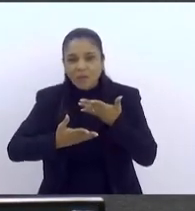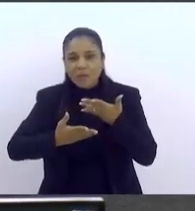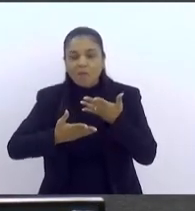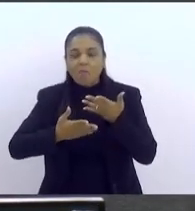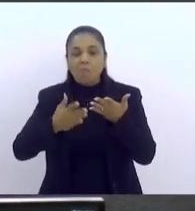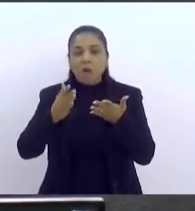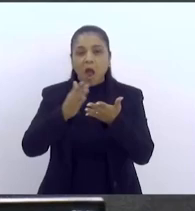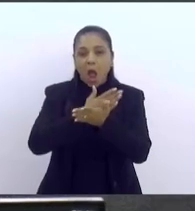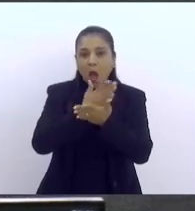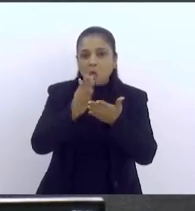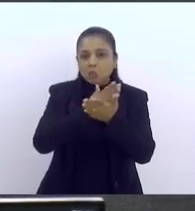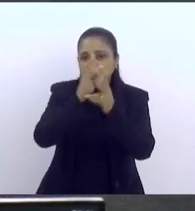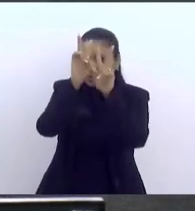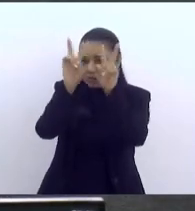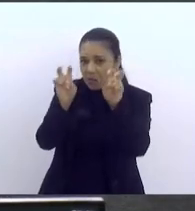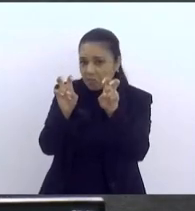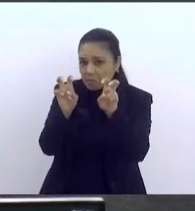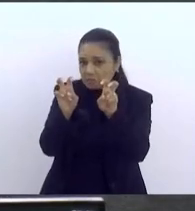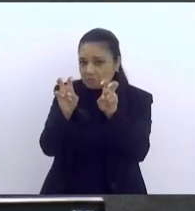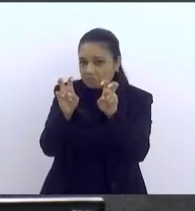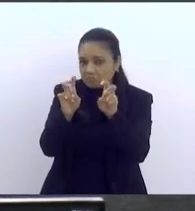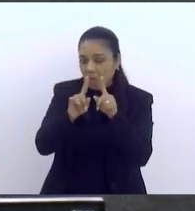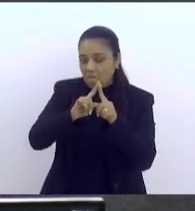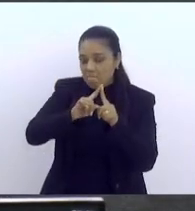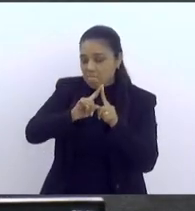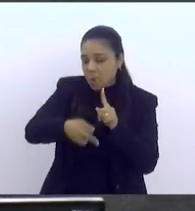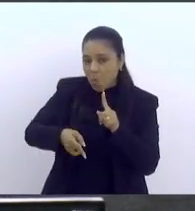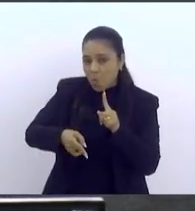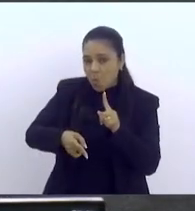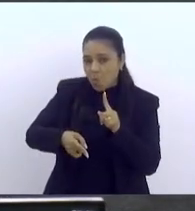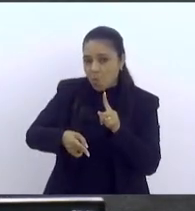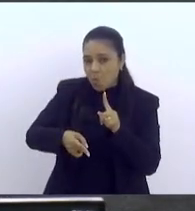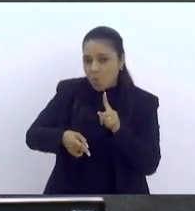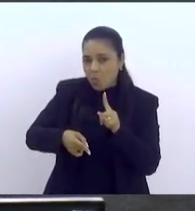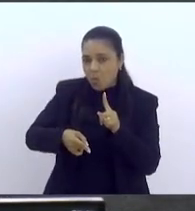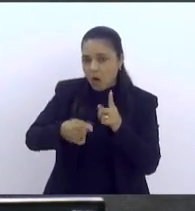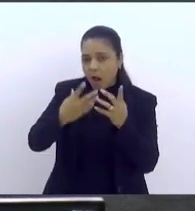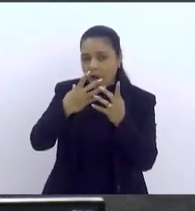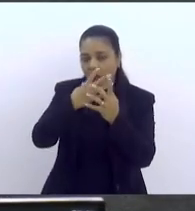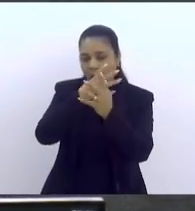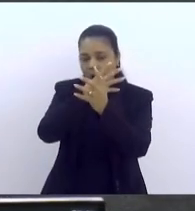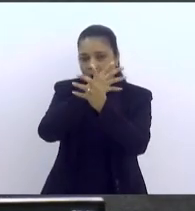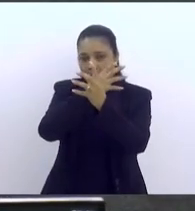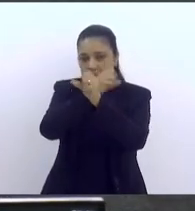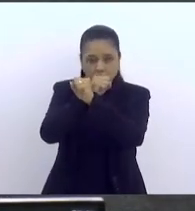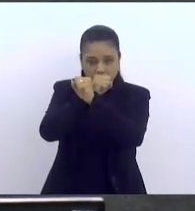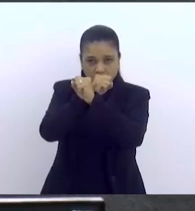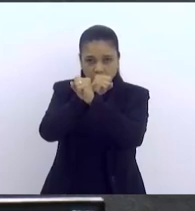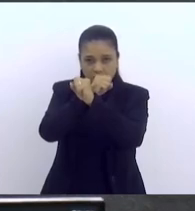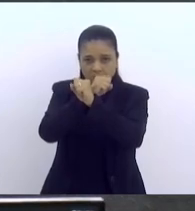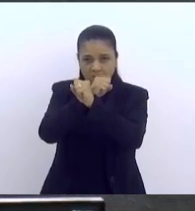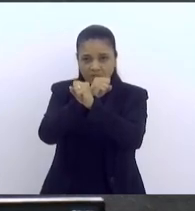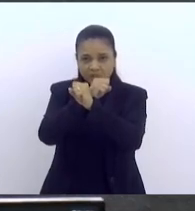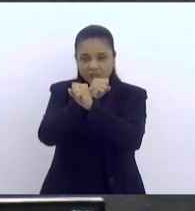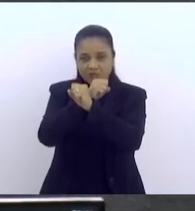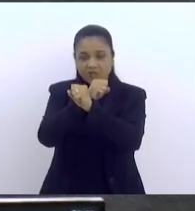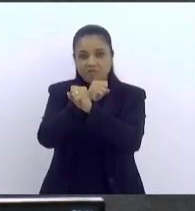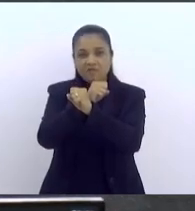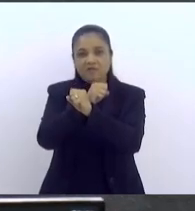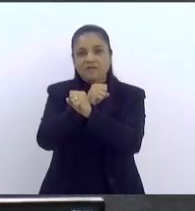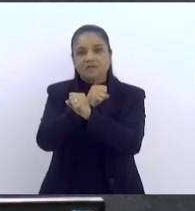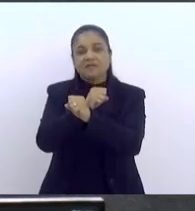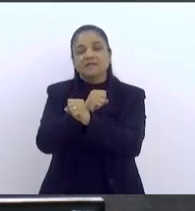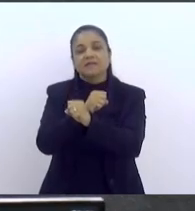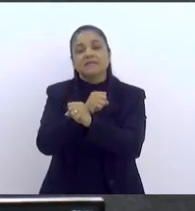assuntos, ela foi censurada, ela foi caçada com dois S's e